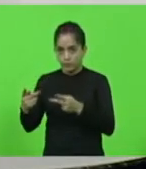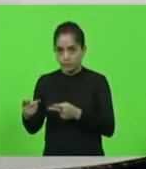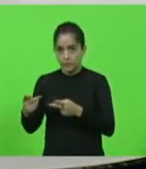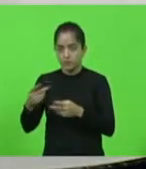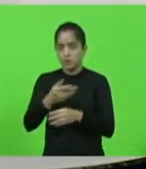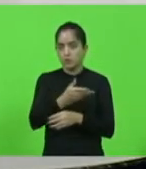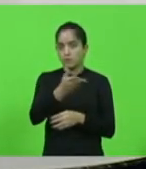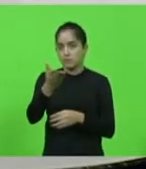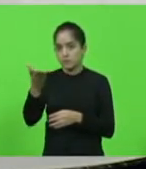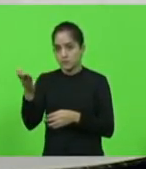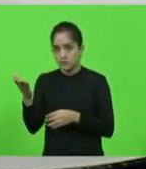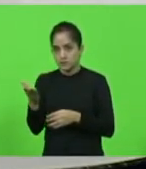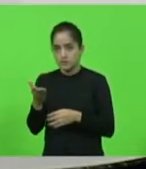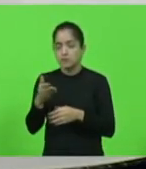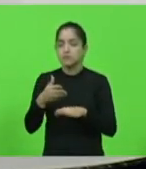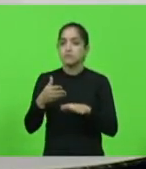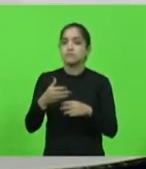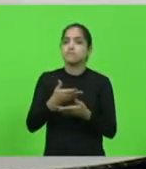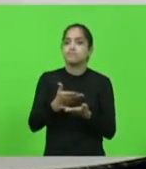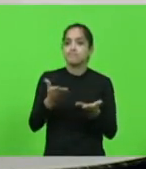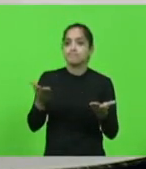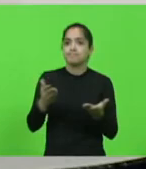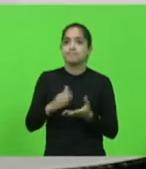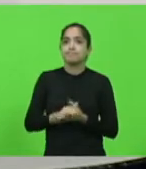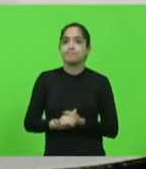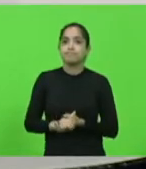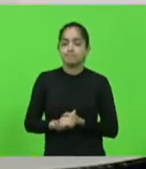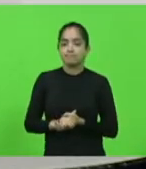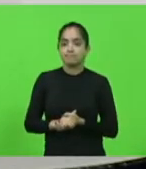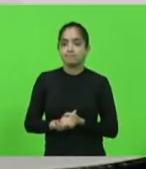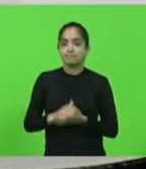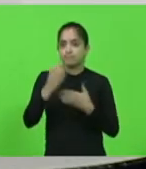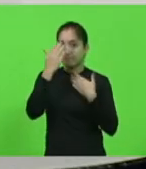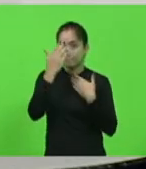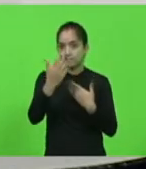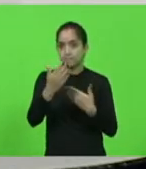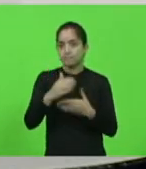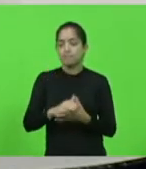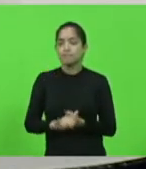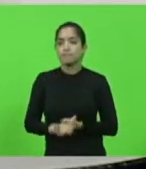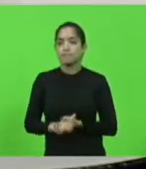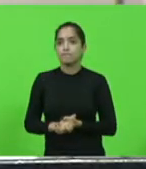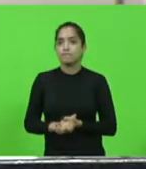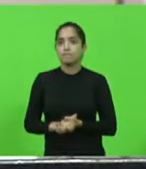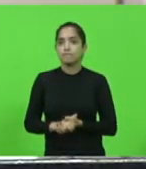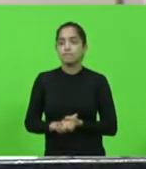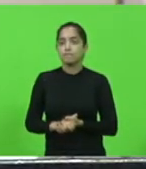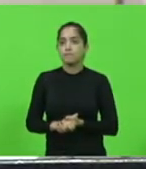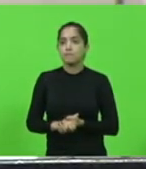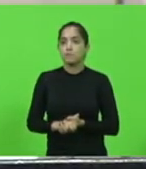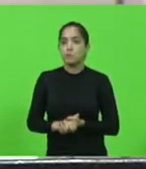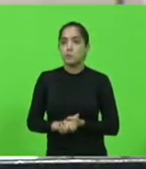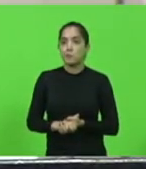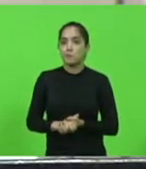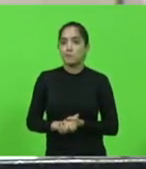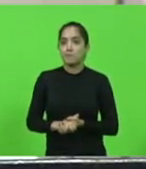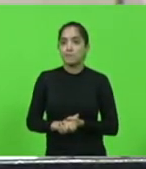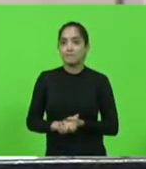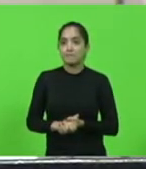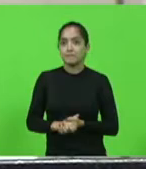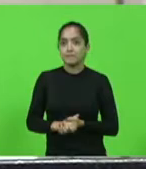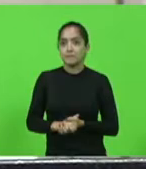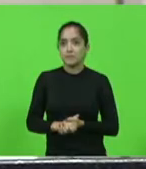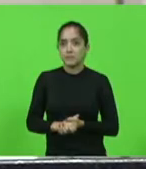todos os colegas para partilharem desse momento conosco. Muito obrigada. Por hoje era isso, senhor presidente. Obrigado, Paulinha,